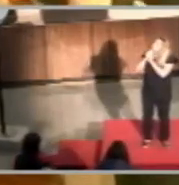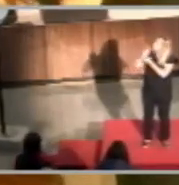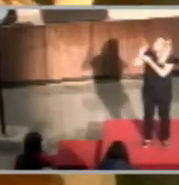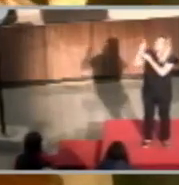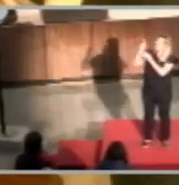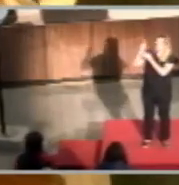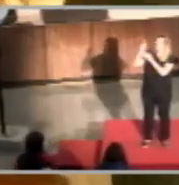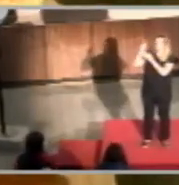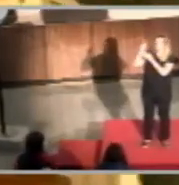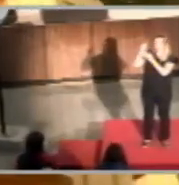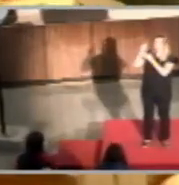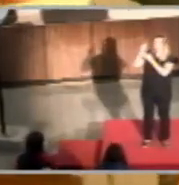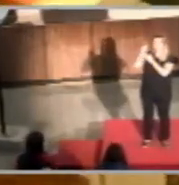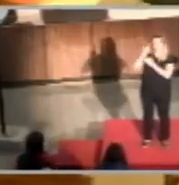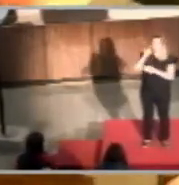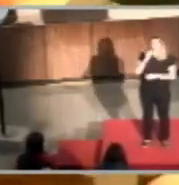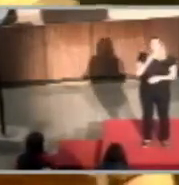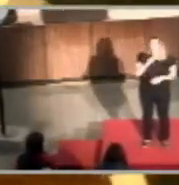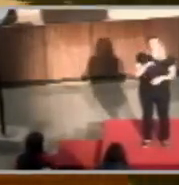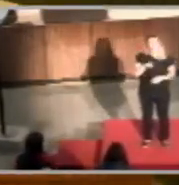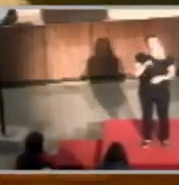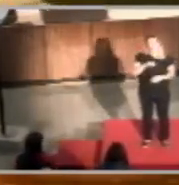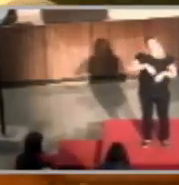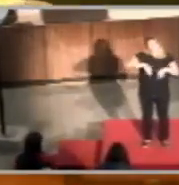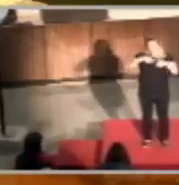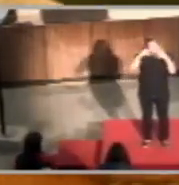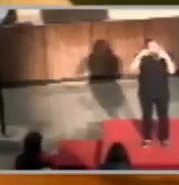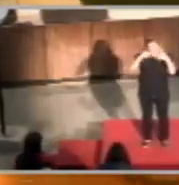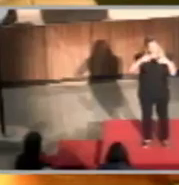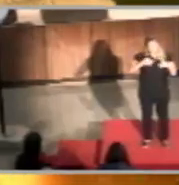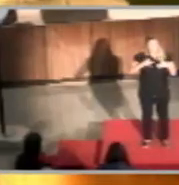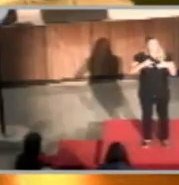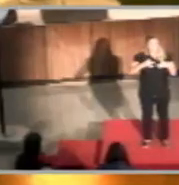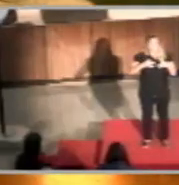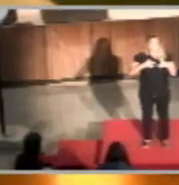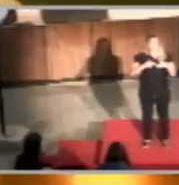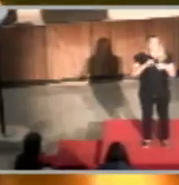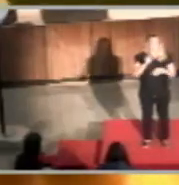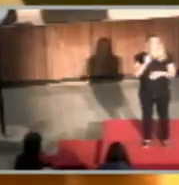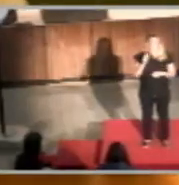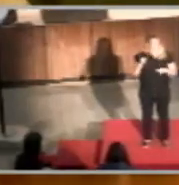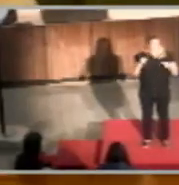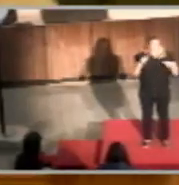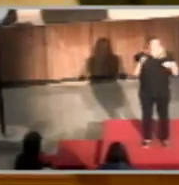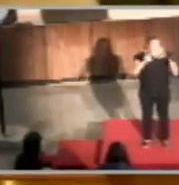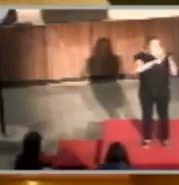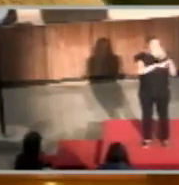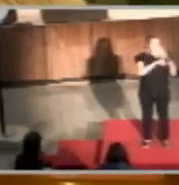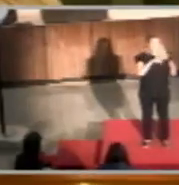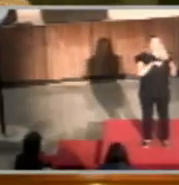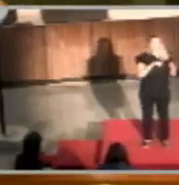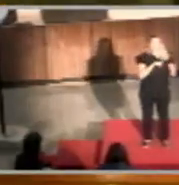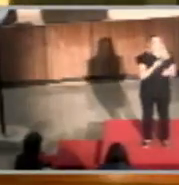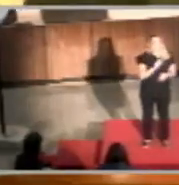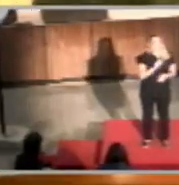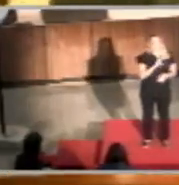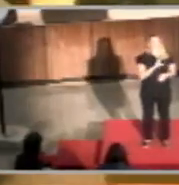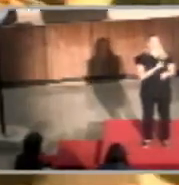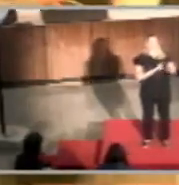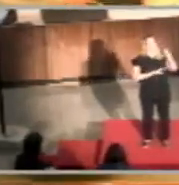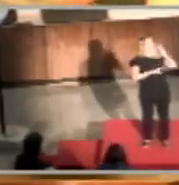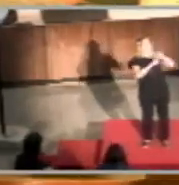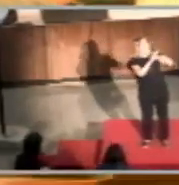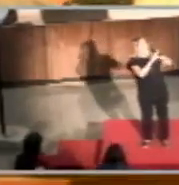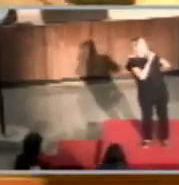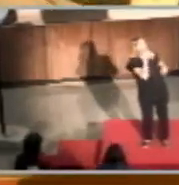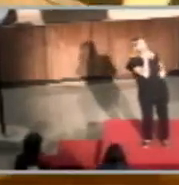manhã? Você com certeza não veio apenas para desfrutar da beleza desse lugar,